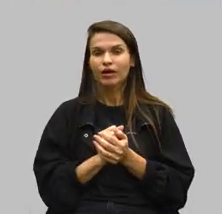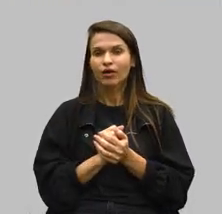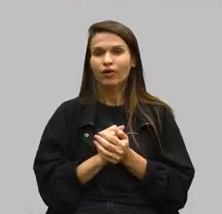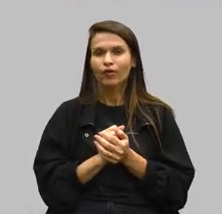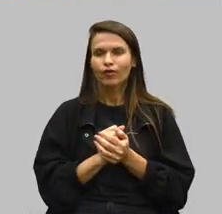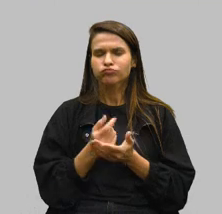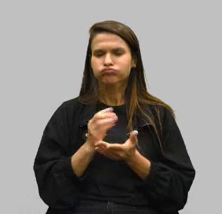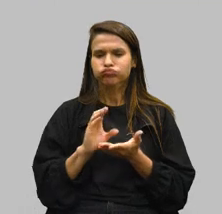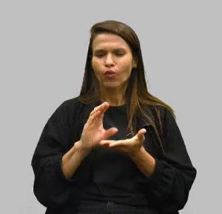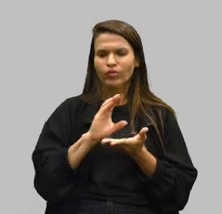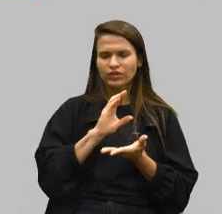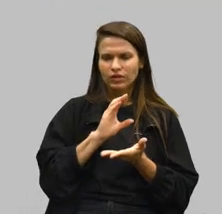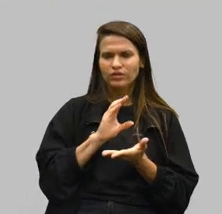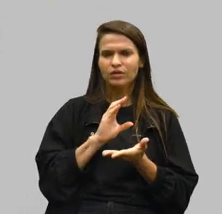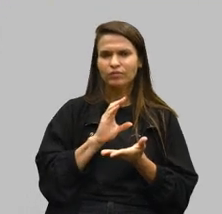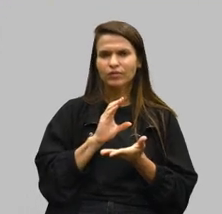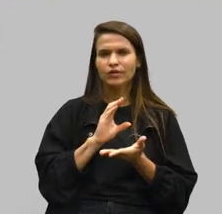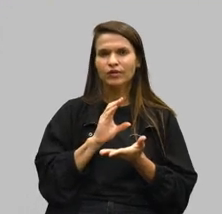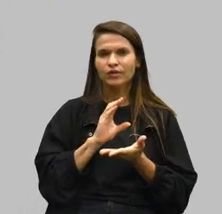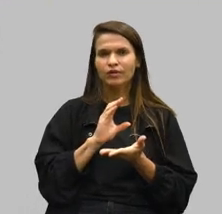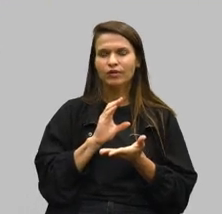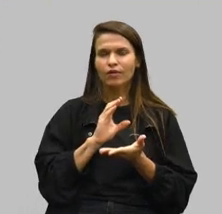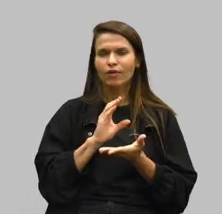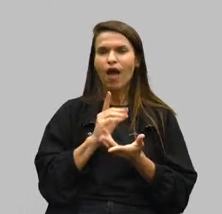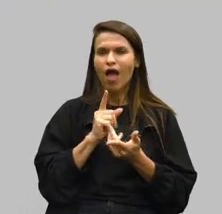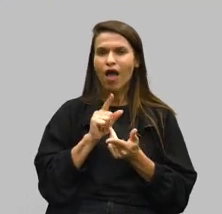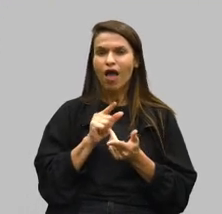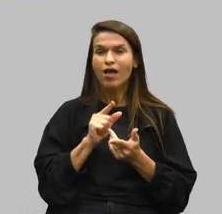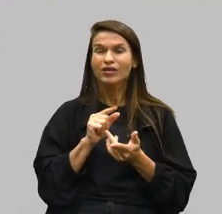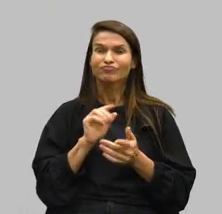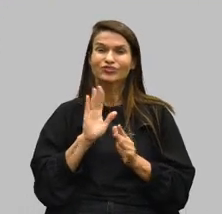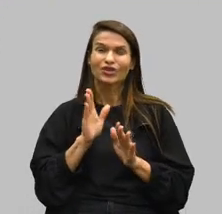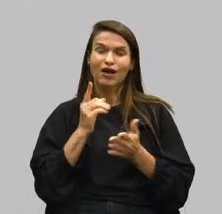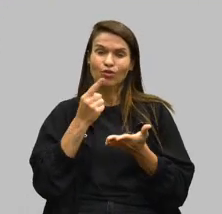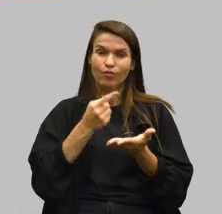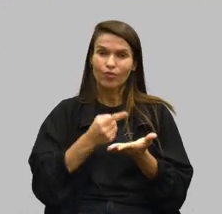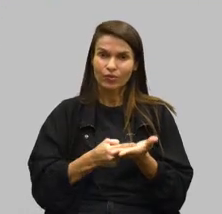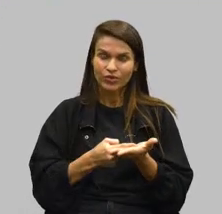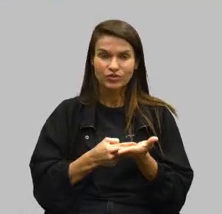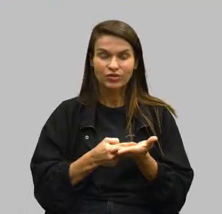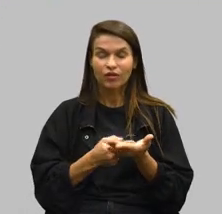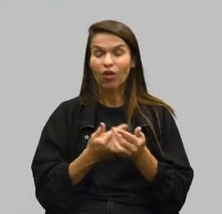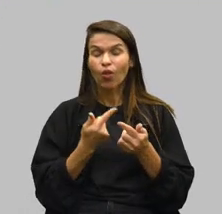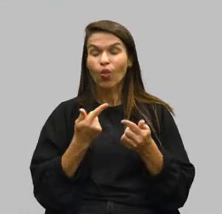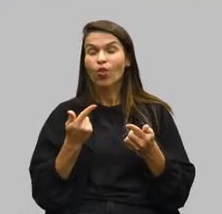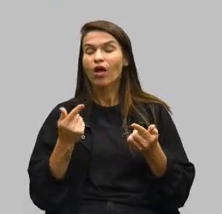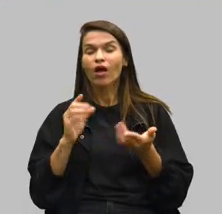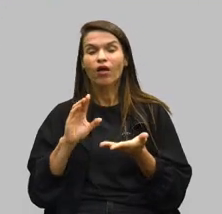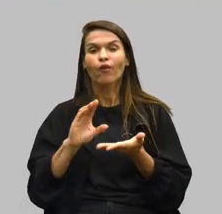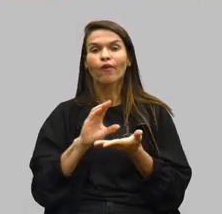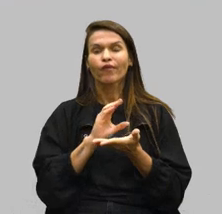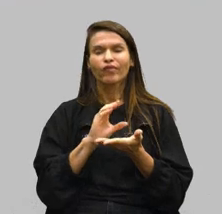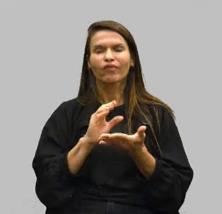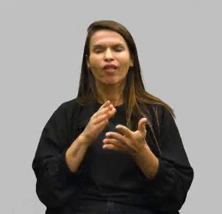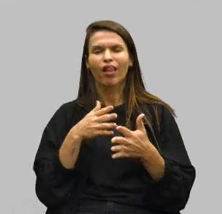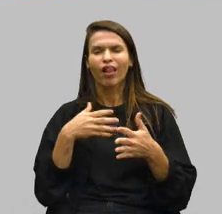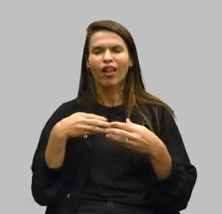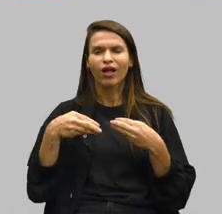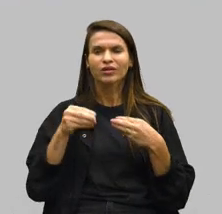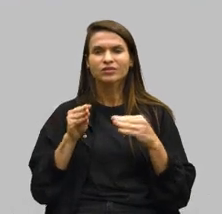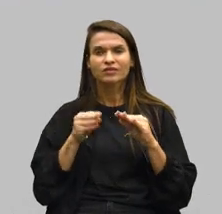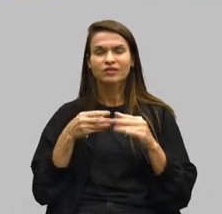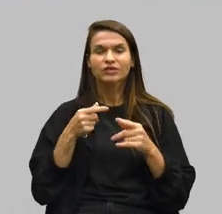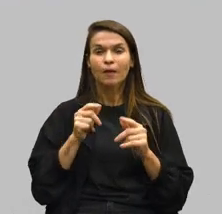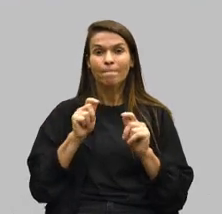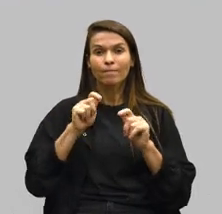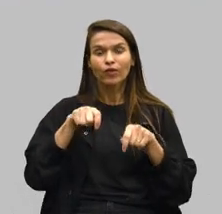recebe do orçamento que você recebe são orçamentos comprometidos você não tem um orçamento flexível para você